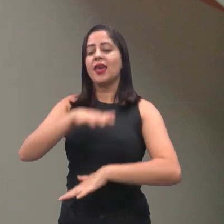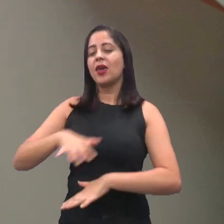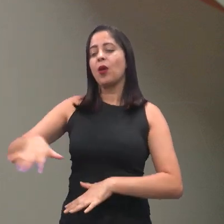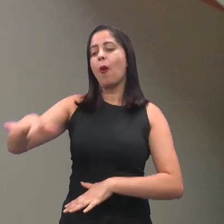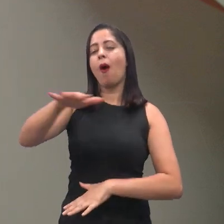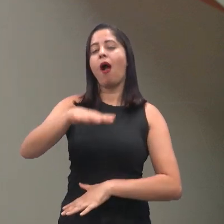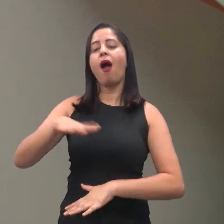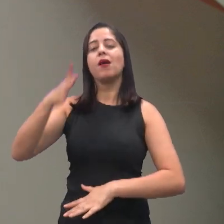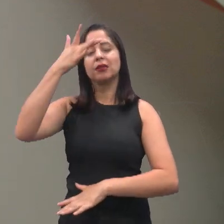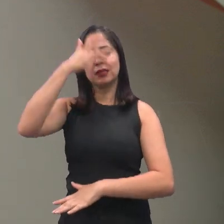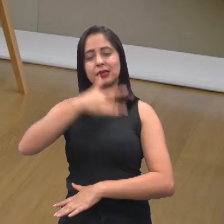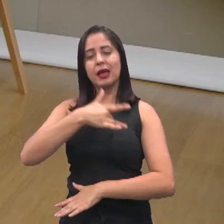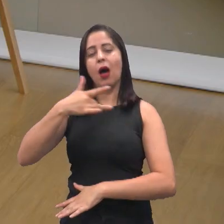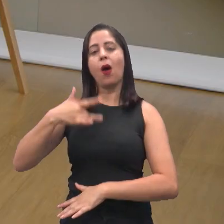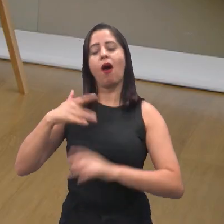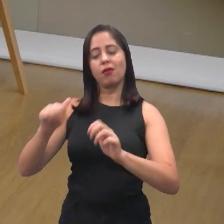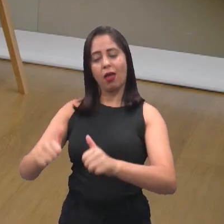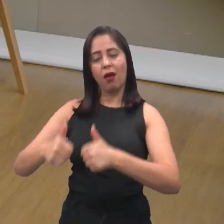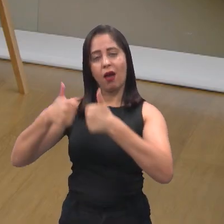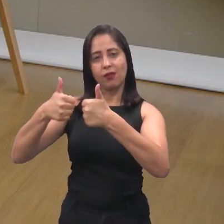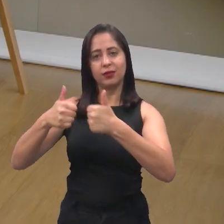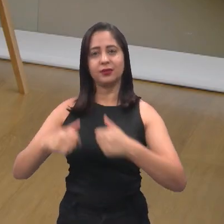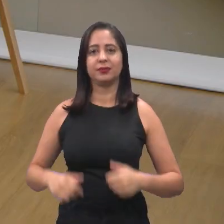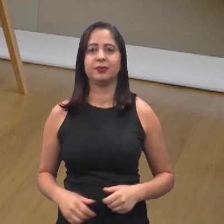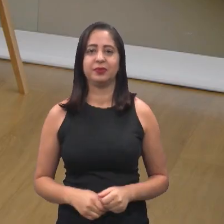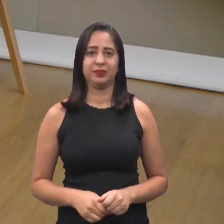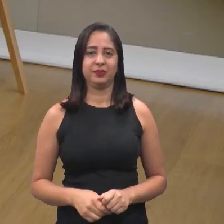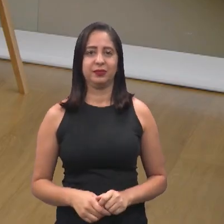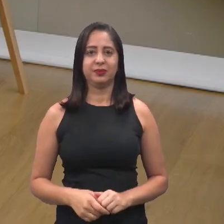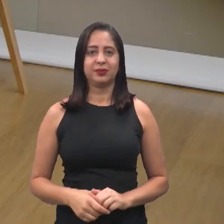mais saudável. Mariana, vamos conferir?